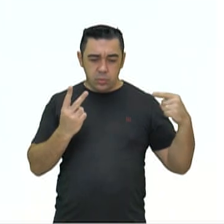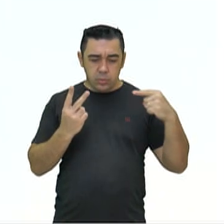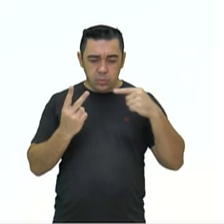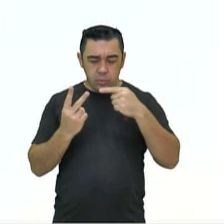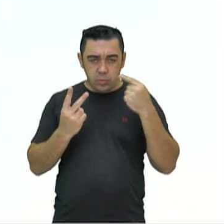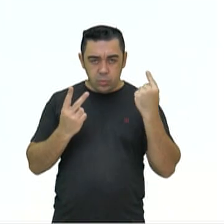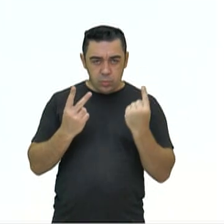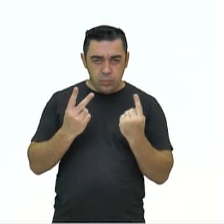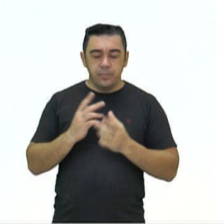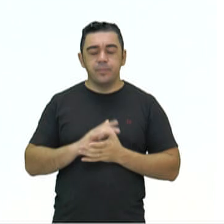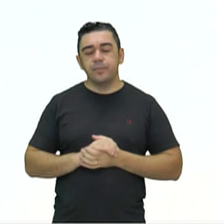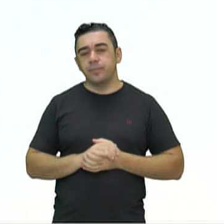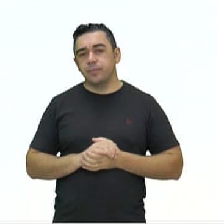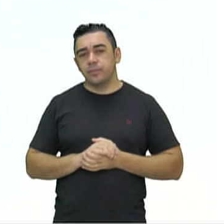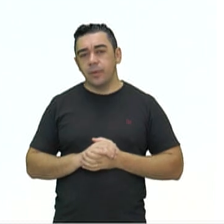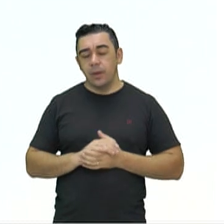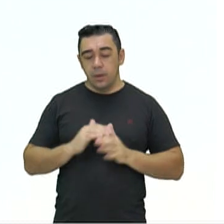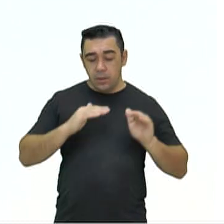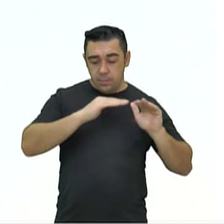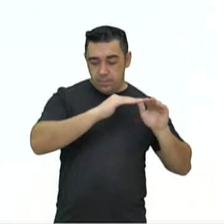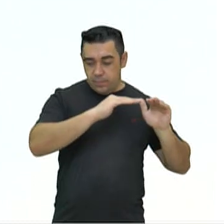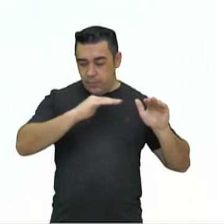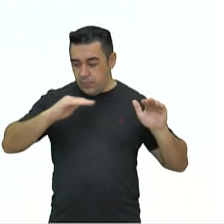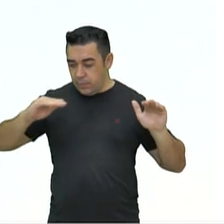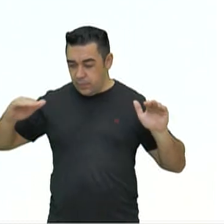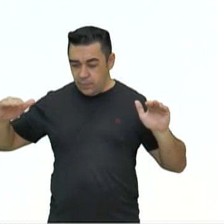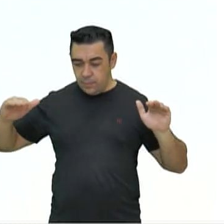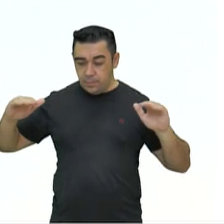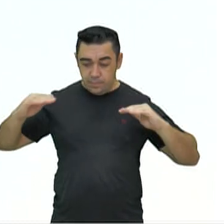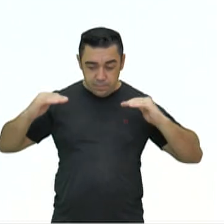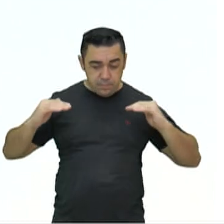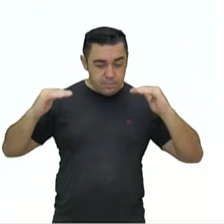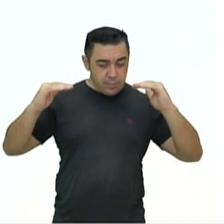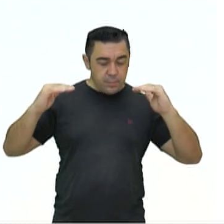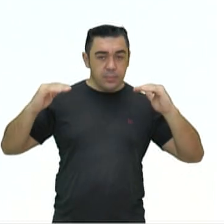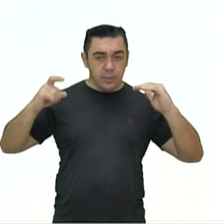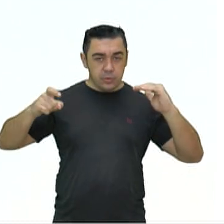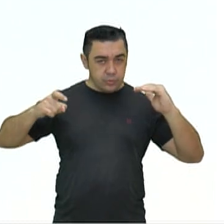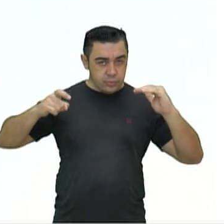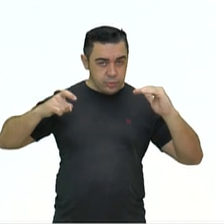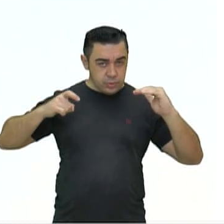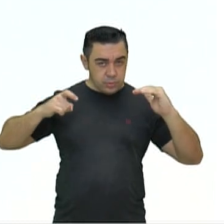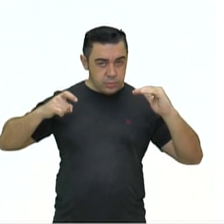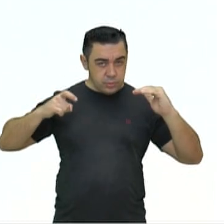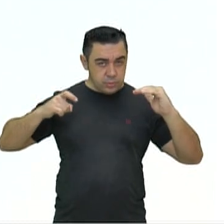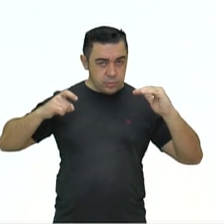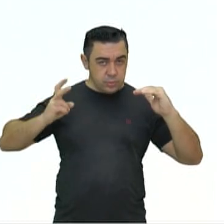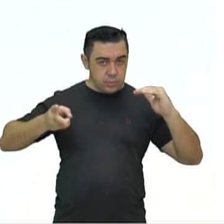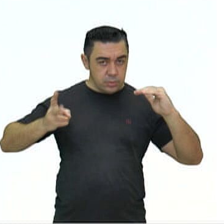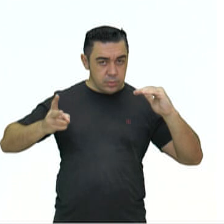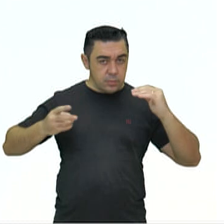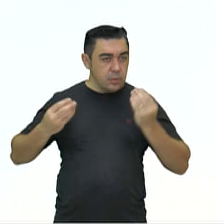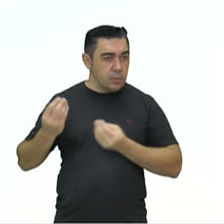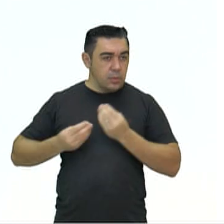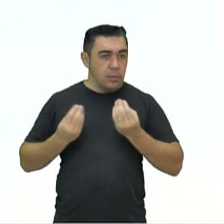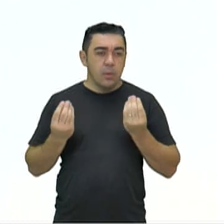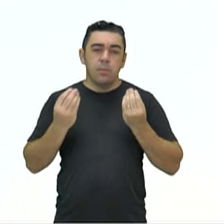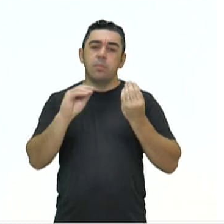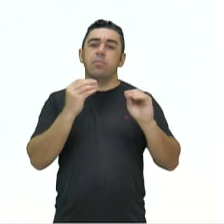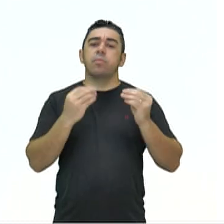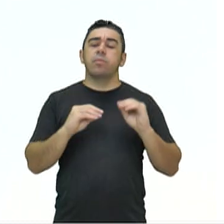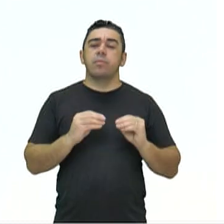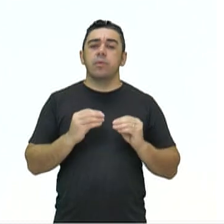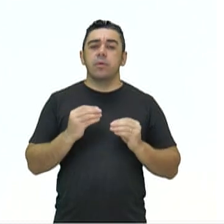paralelo ao eixo x, lembra que eu sempre digo que vocês têm que verificar isso antes de escrever a equação. Então, eu coloco qual